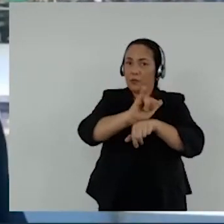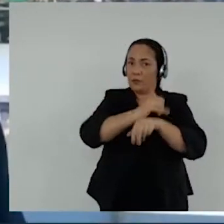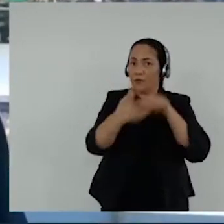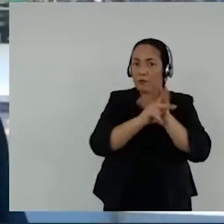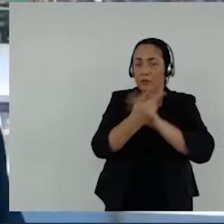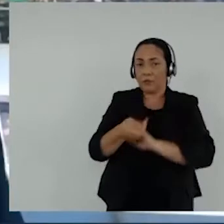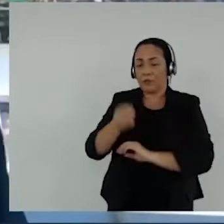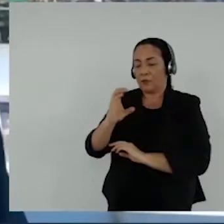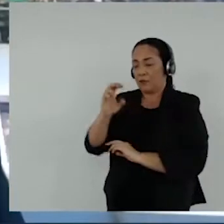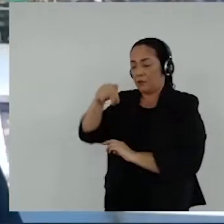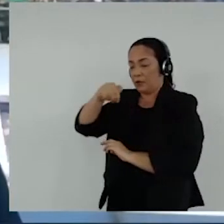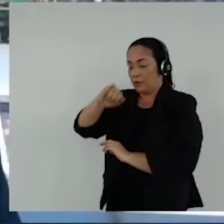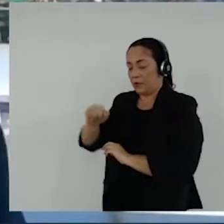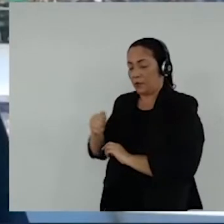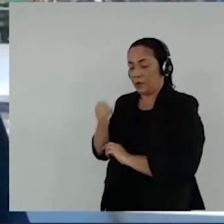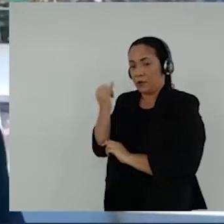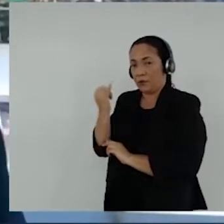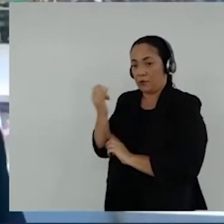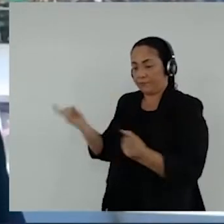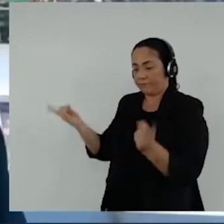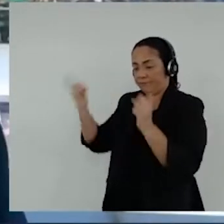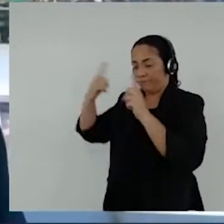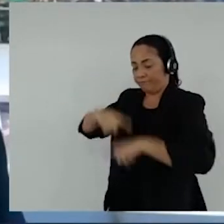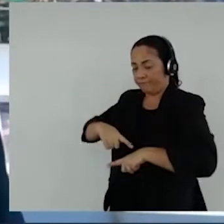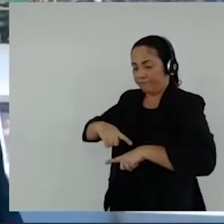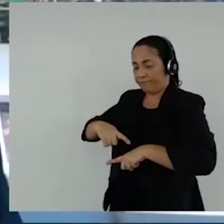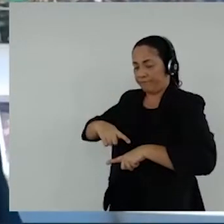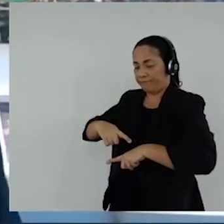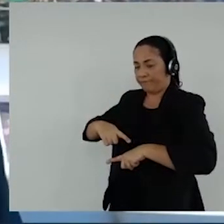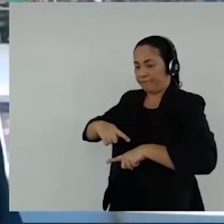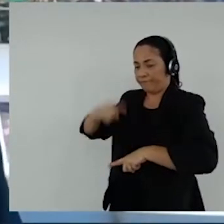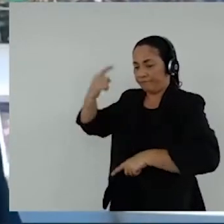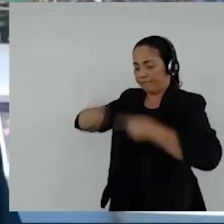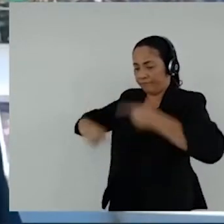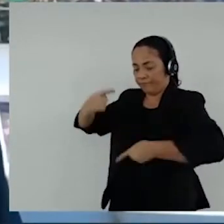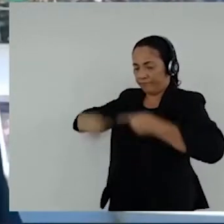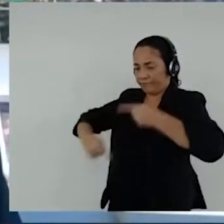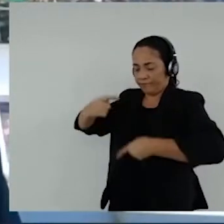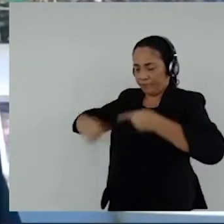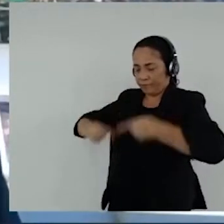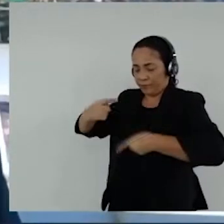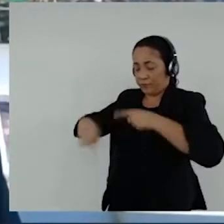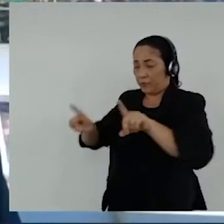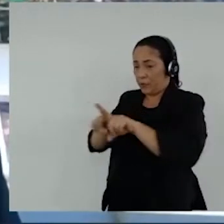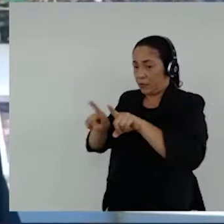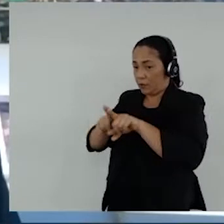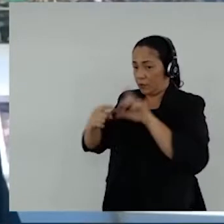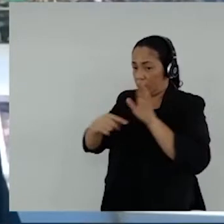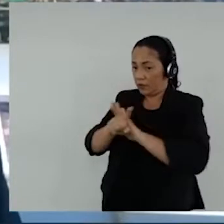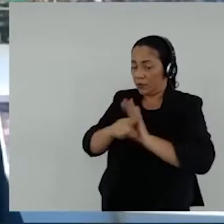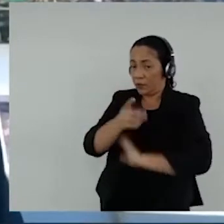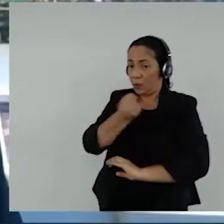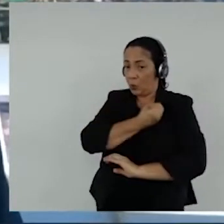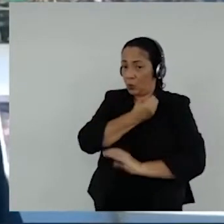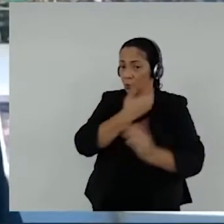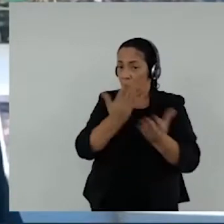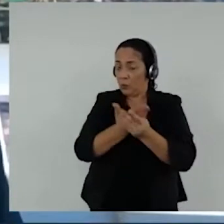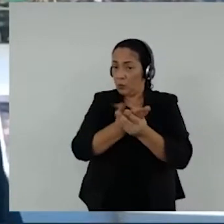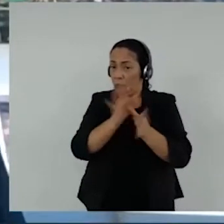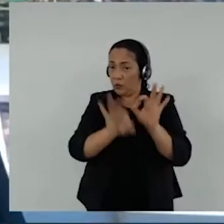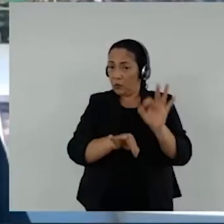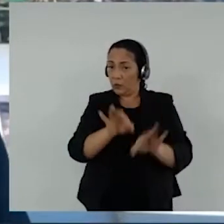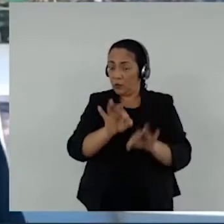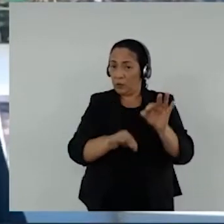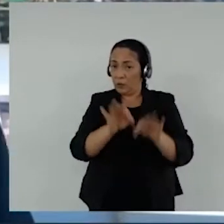é contrastar tanto as pautas extensas que estão aguardando julgamento, quanto um número alarmante de adiamentos, né? Então, há